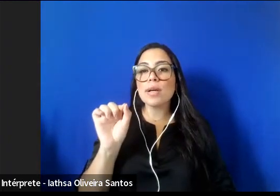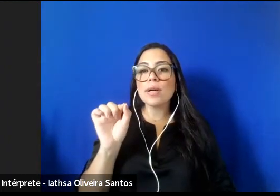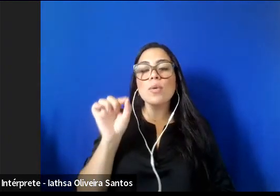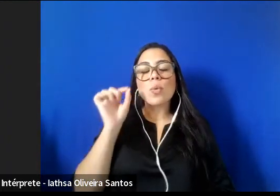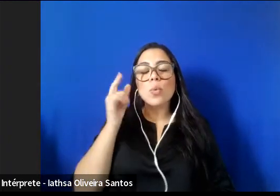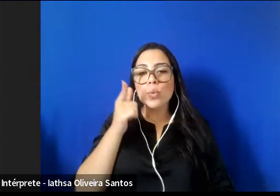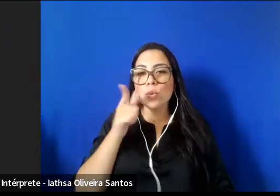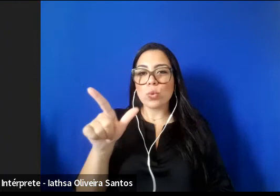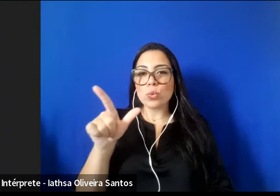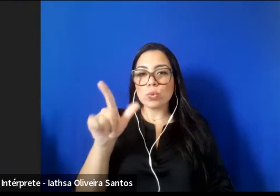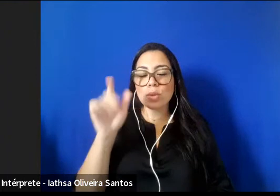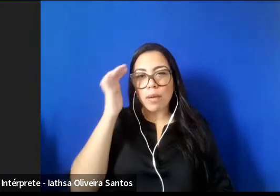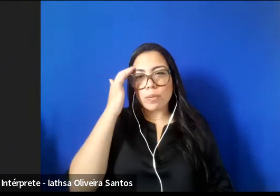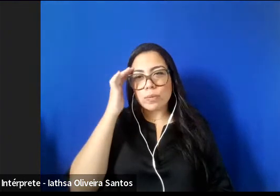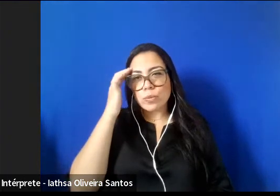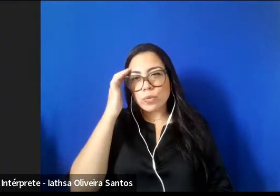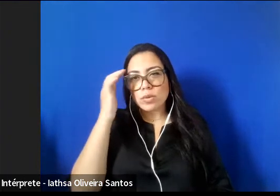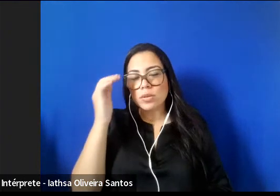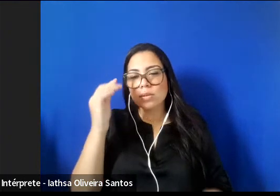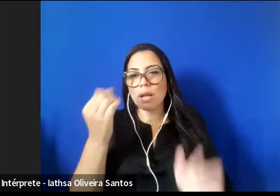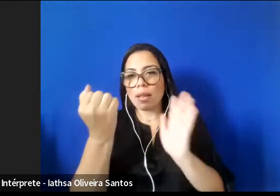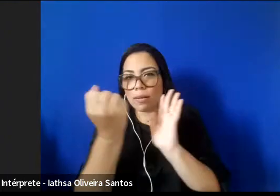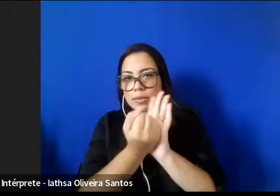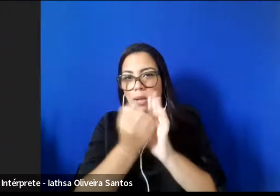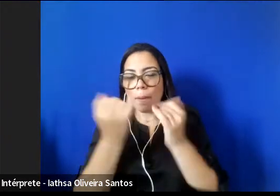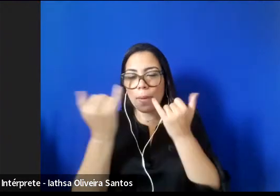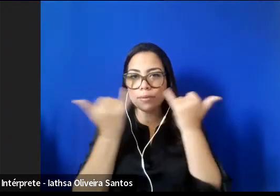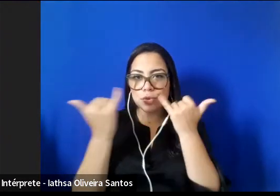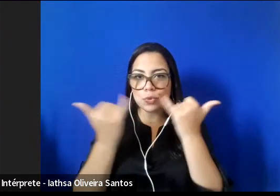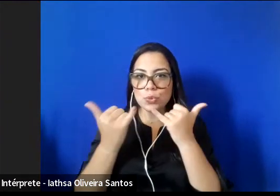interpretar os dados.